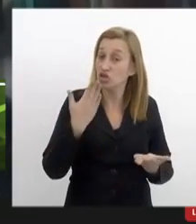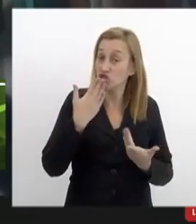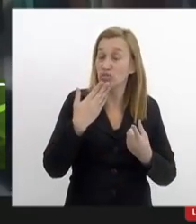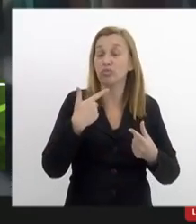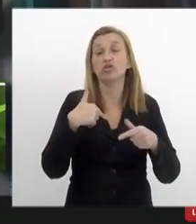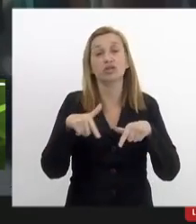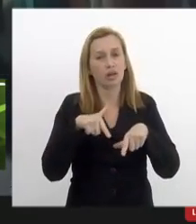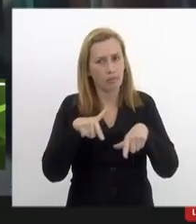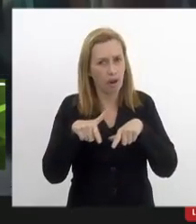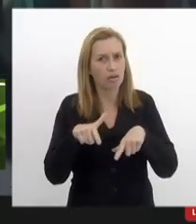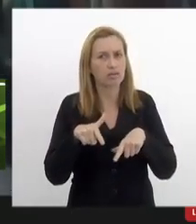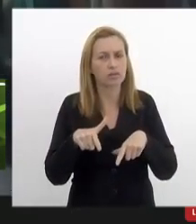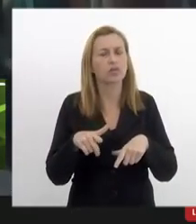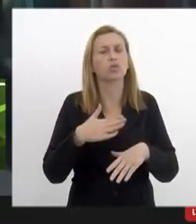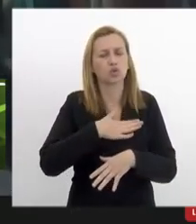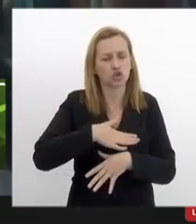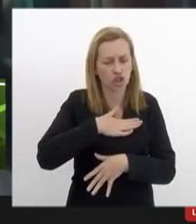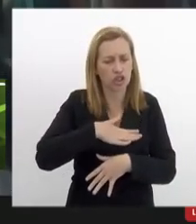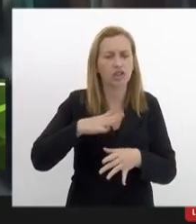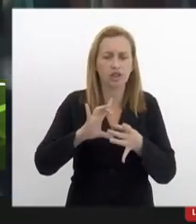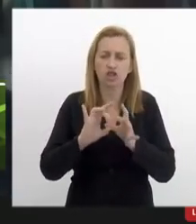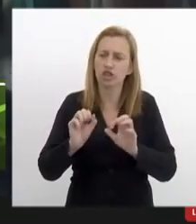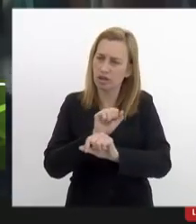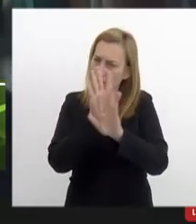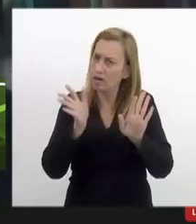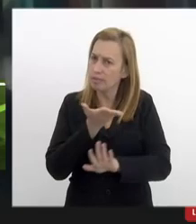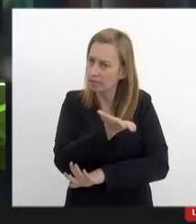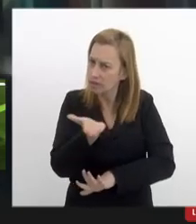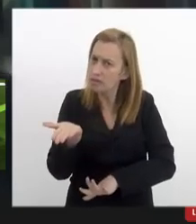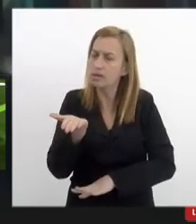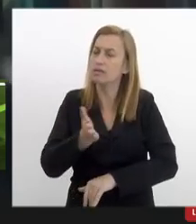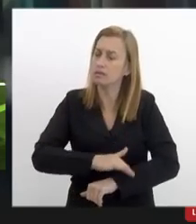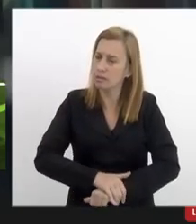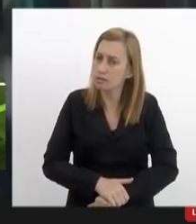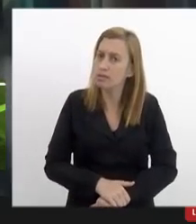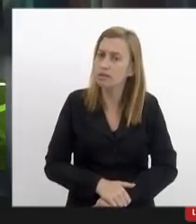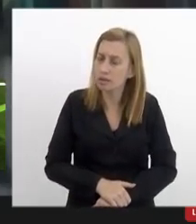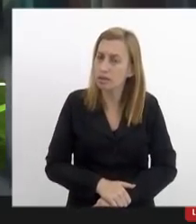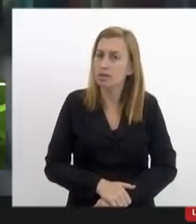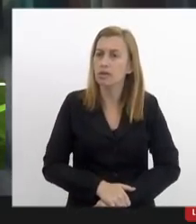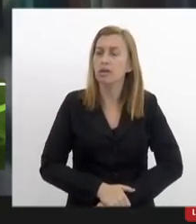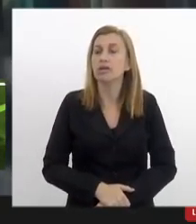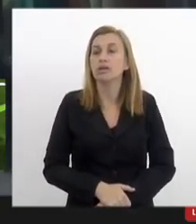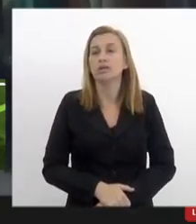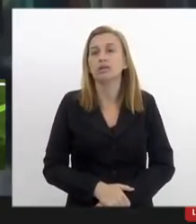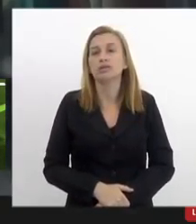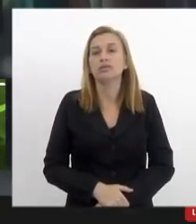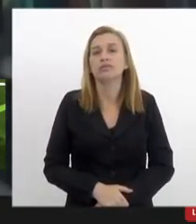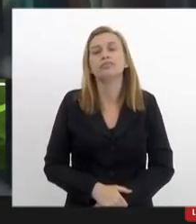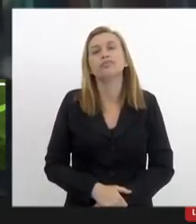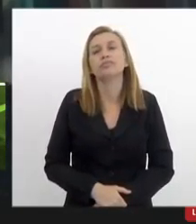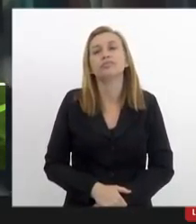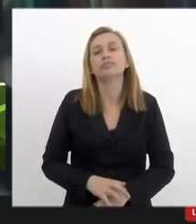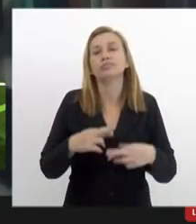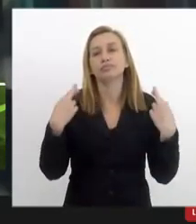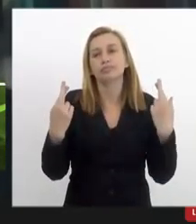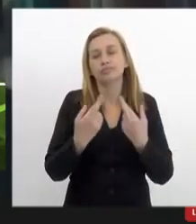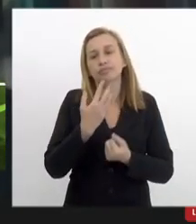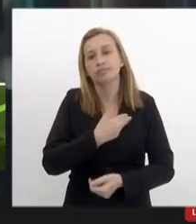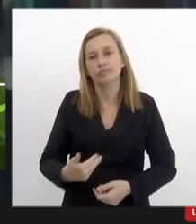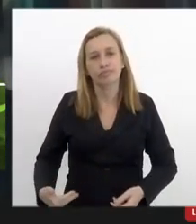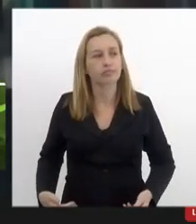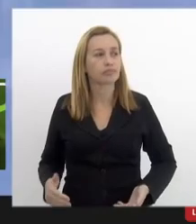e isso daí eu gostaria de deixar muito claro para quem está assistindo essa audiência pública,